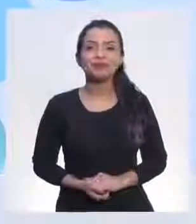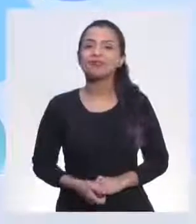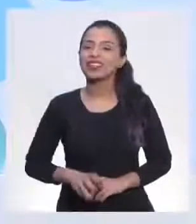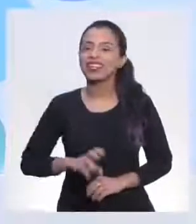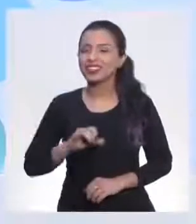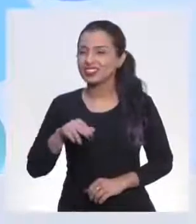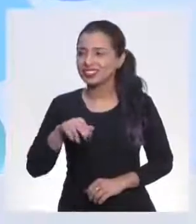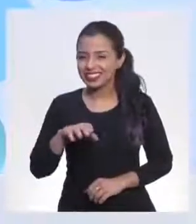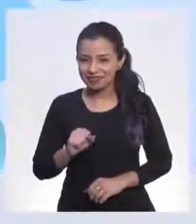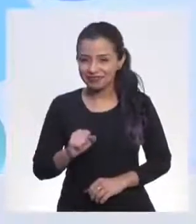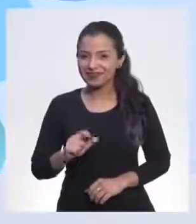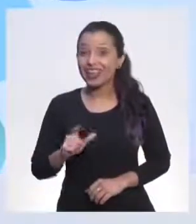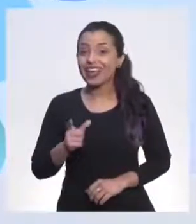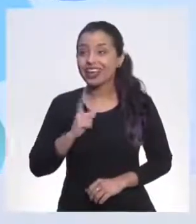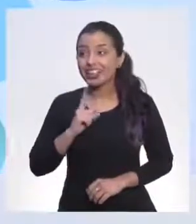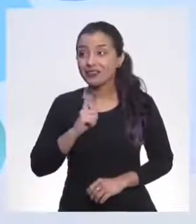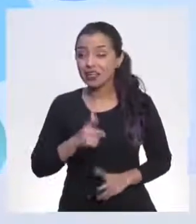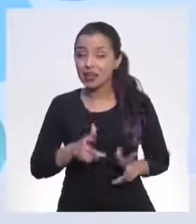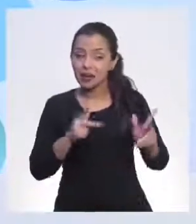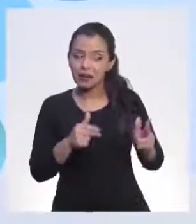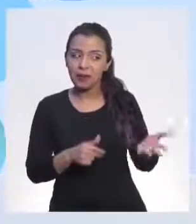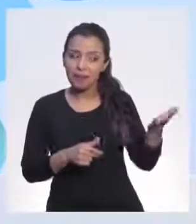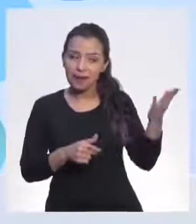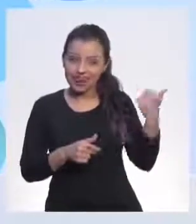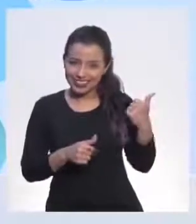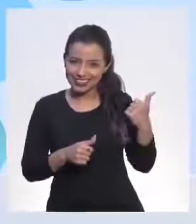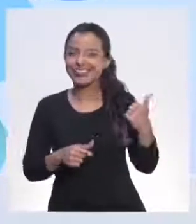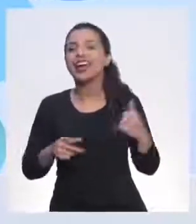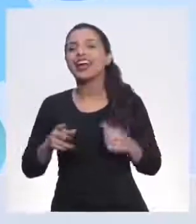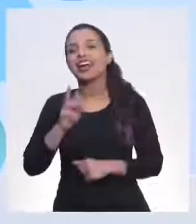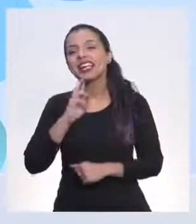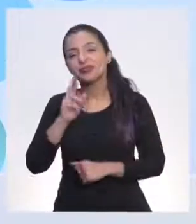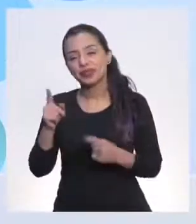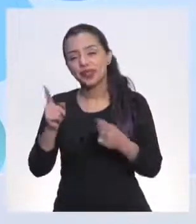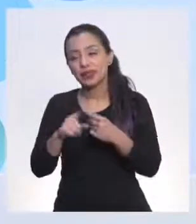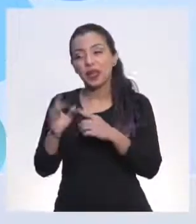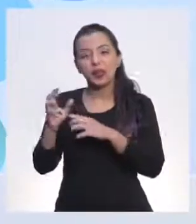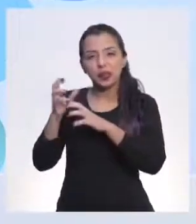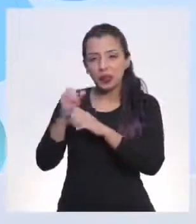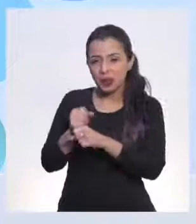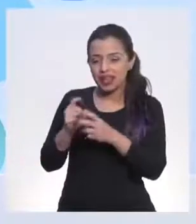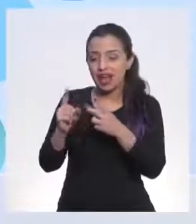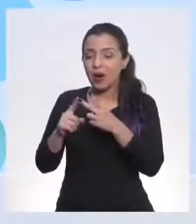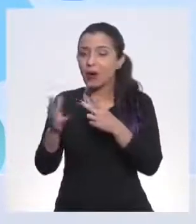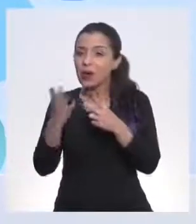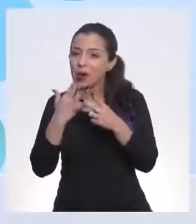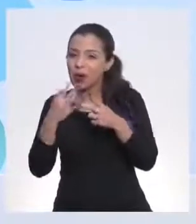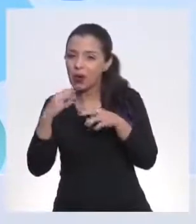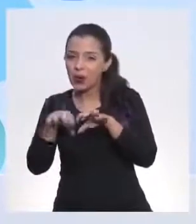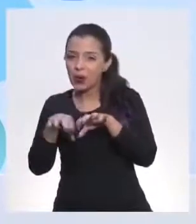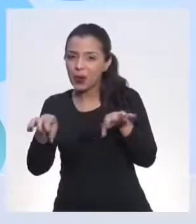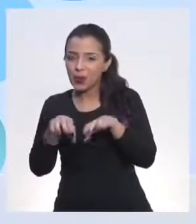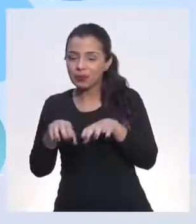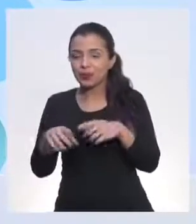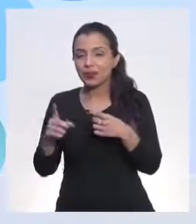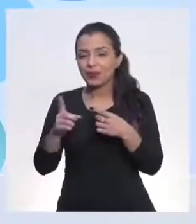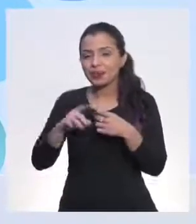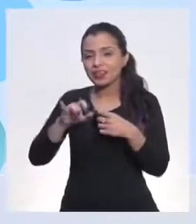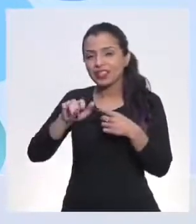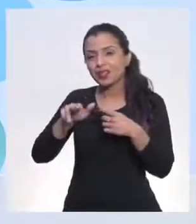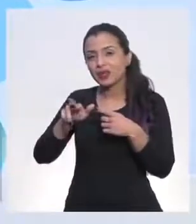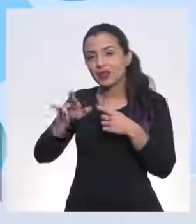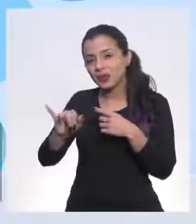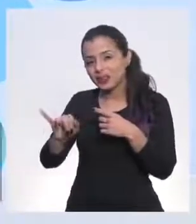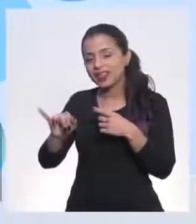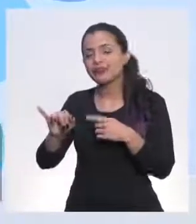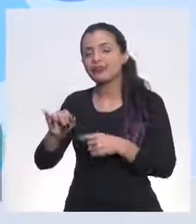Jonas, igual aconteceu no anterior, alguns total Beleza. e alguns por ficha. Sem beleza? problema. Total, por exemplo, Yuri,